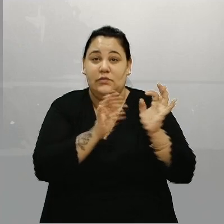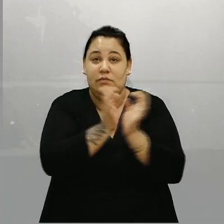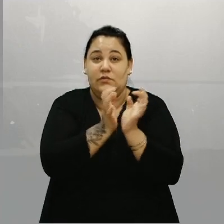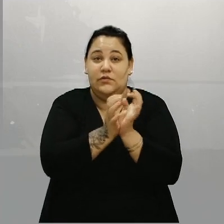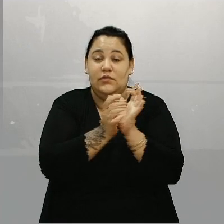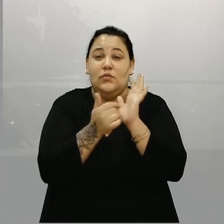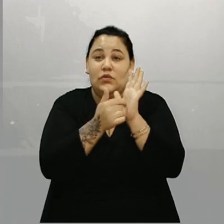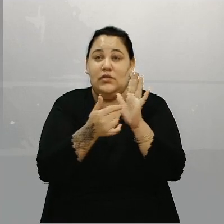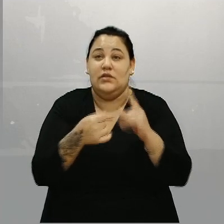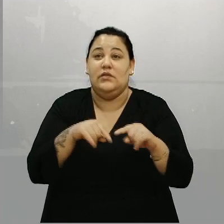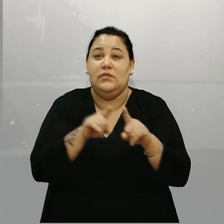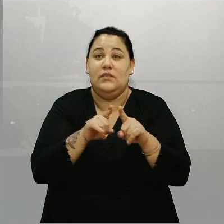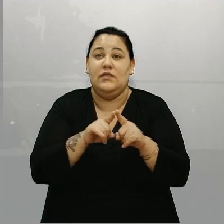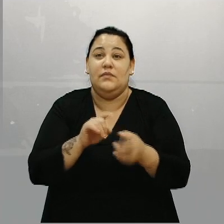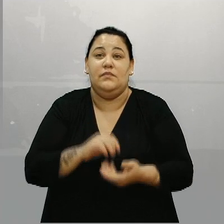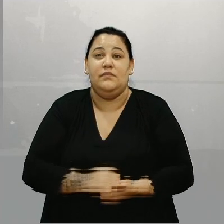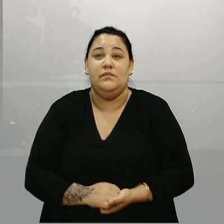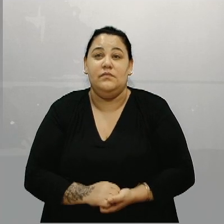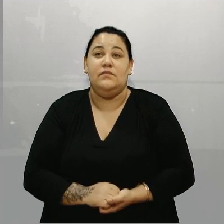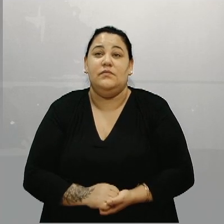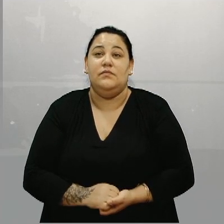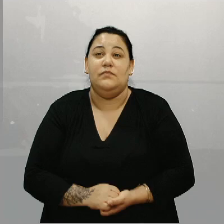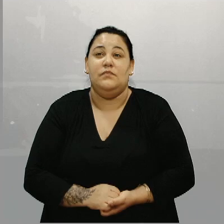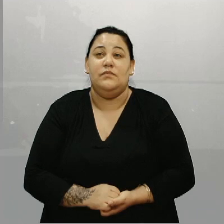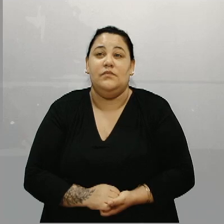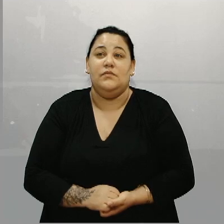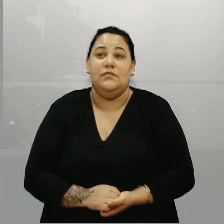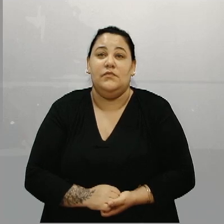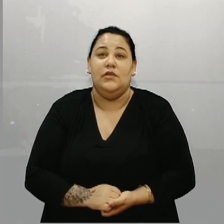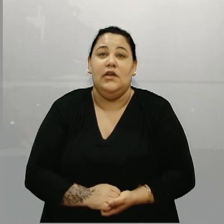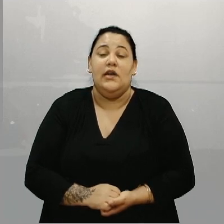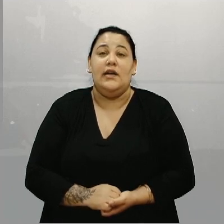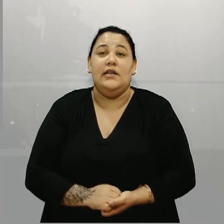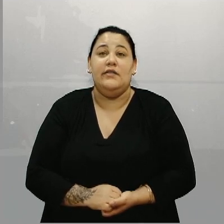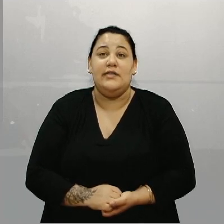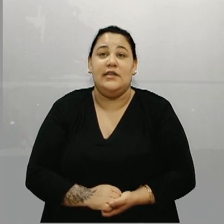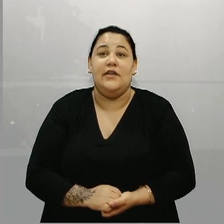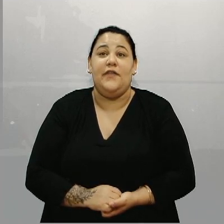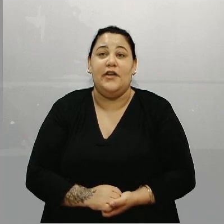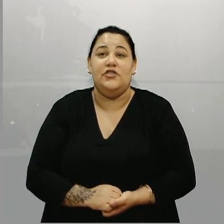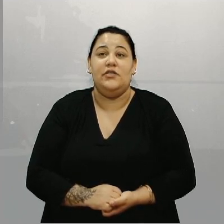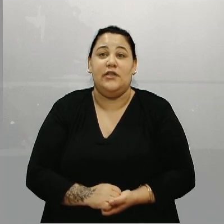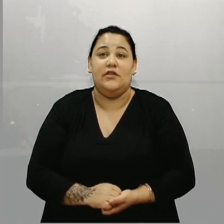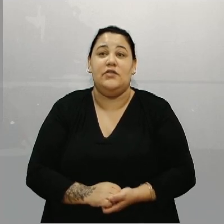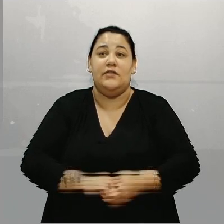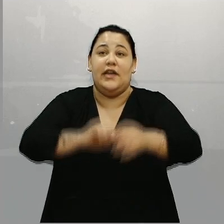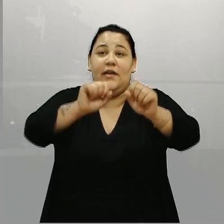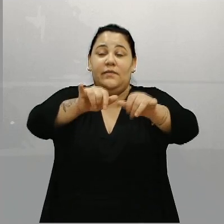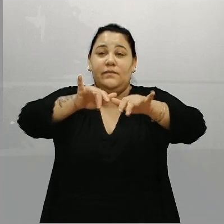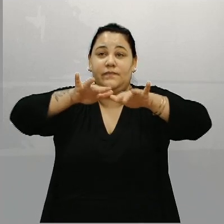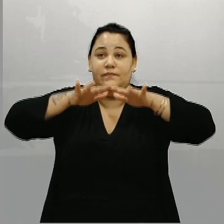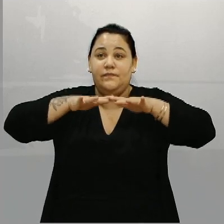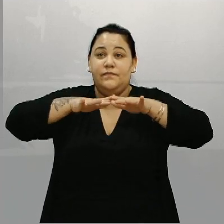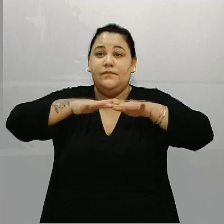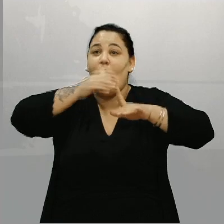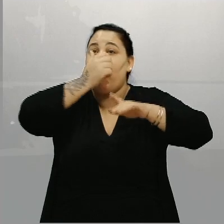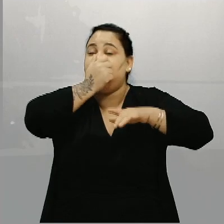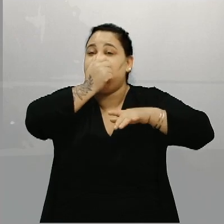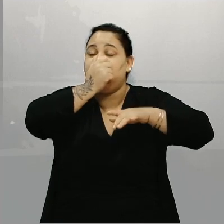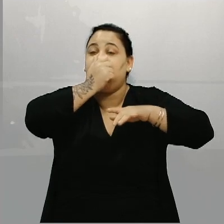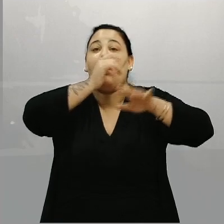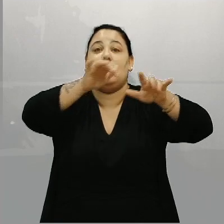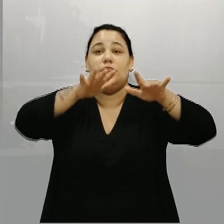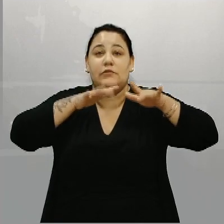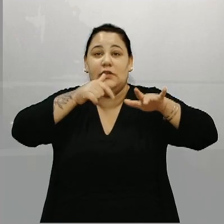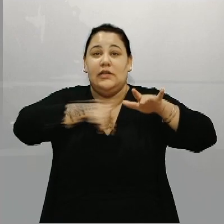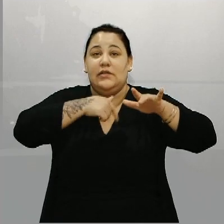mostrar o plenário, estava lotado. Esta audiência foi precedida,